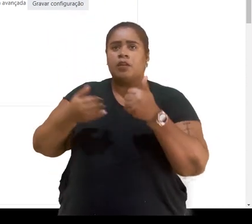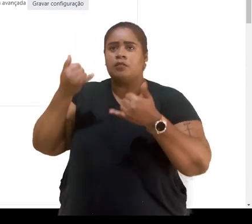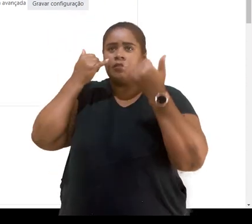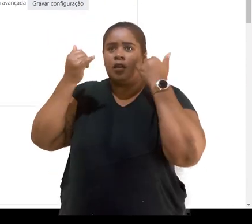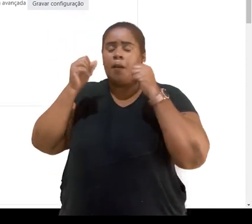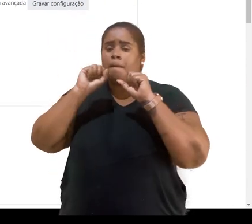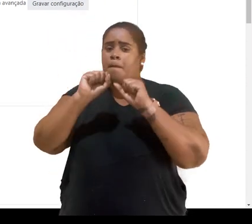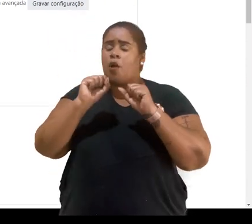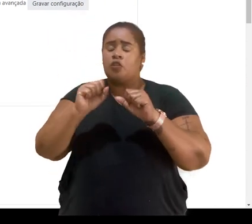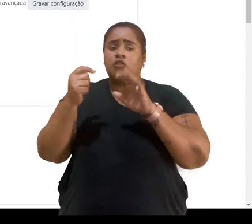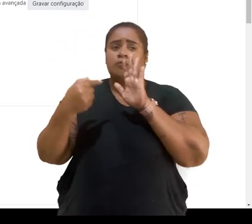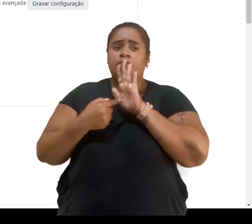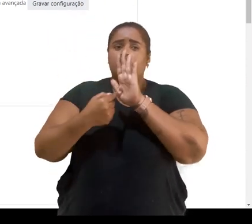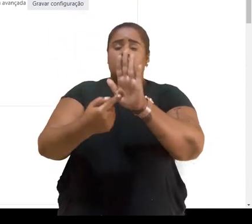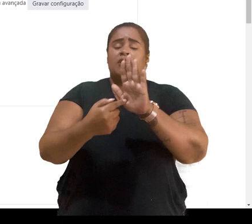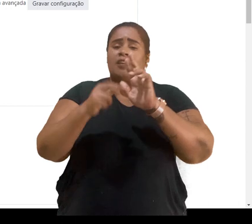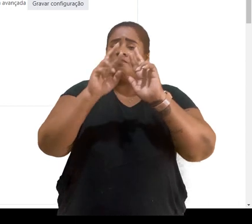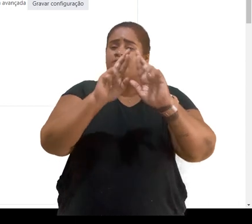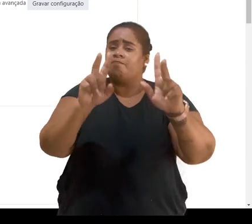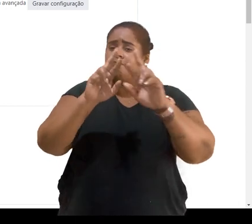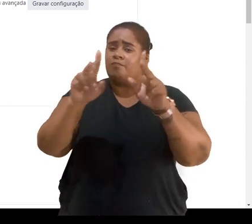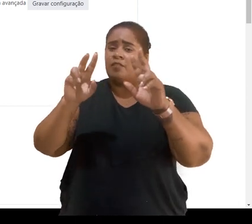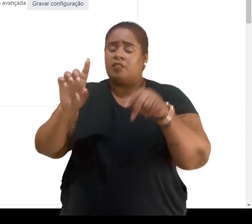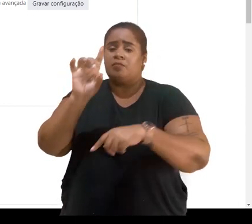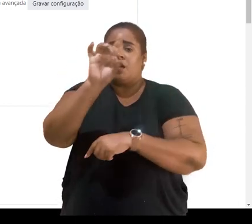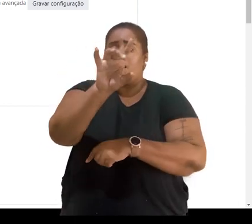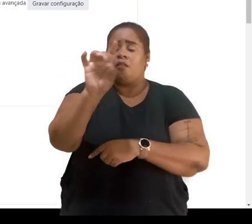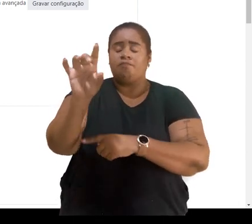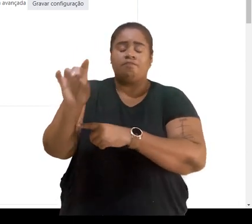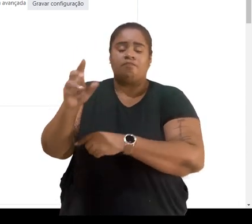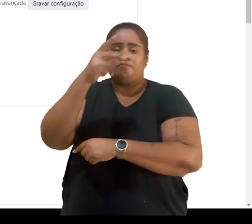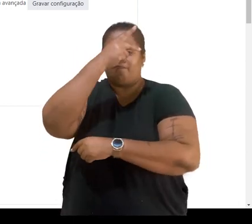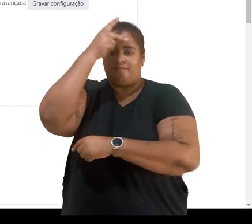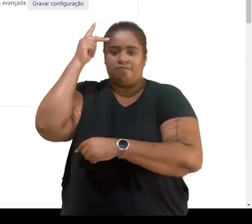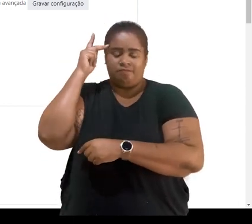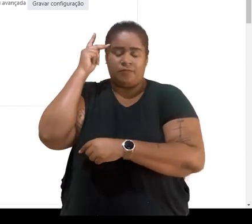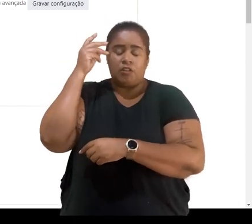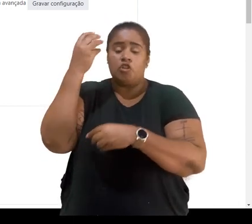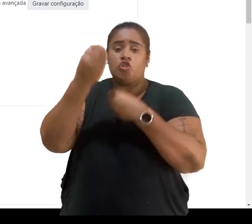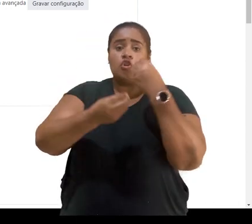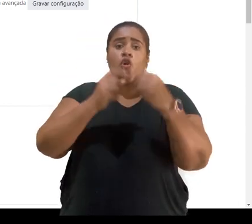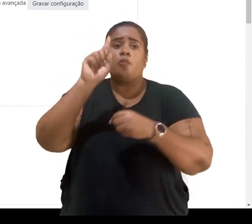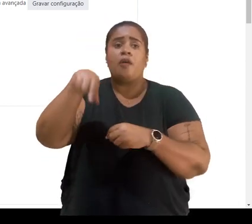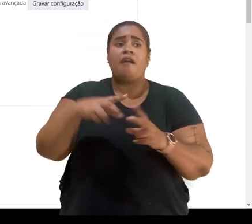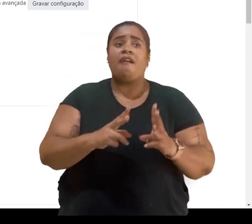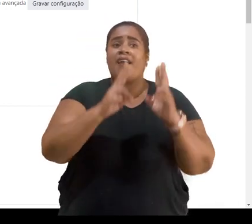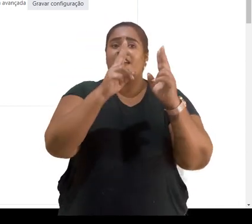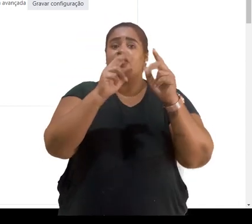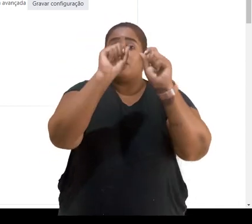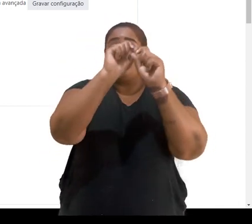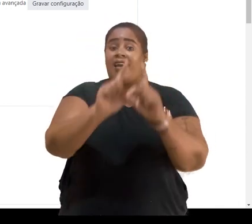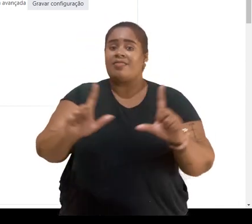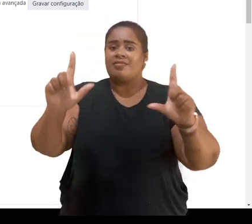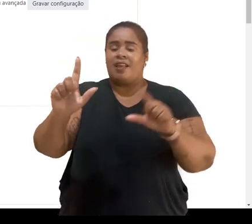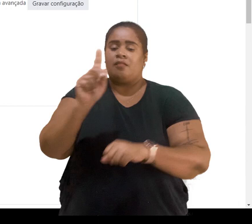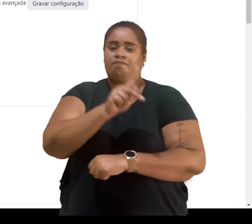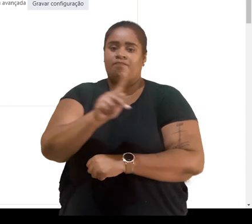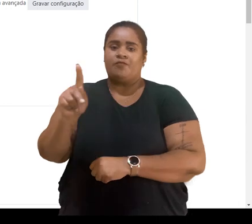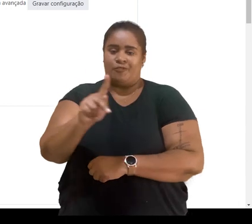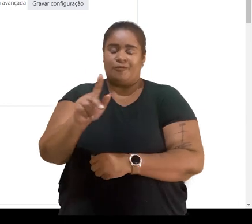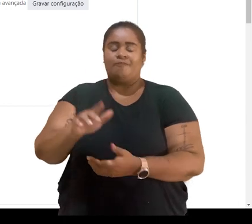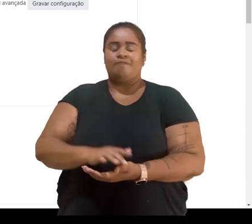dados ela pode aparecer no formato diferente para cada pessoa de acordo com o que foi